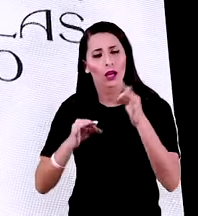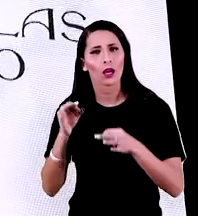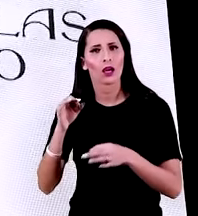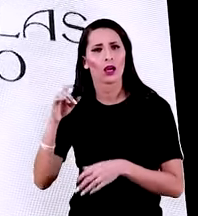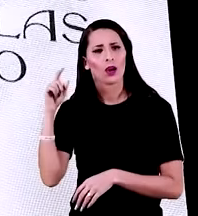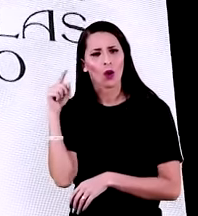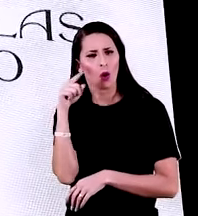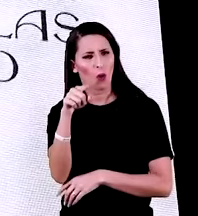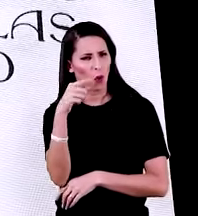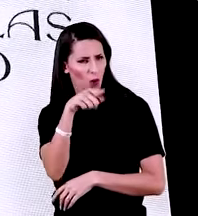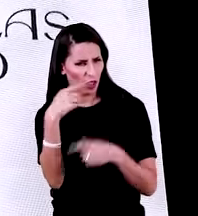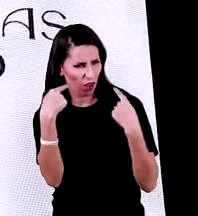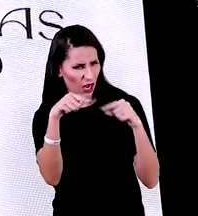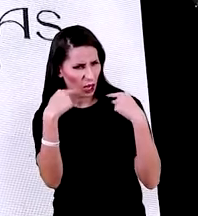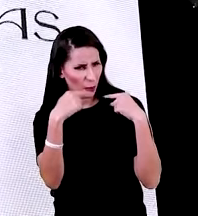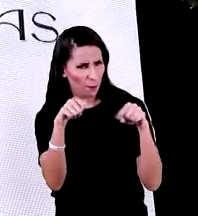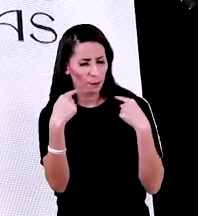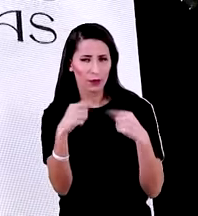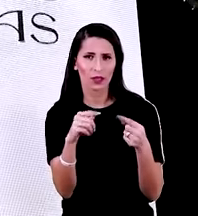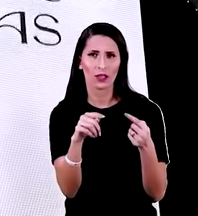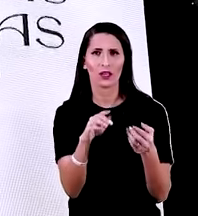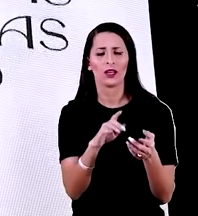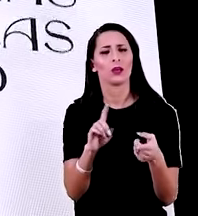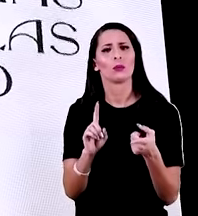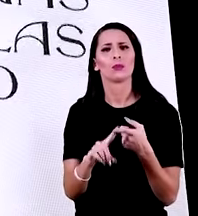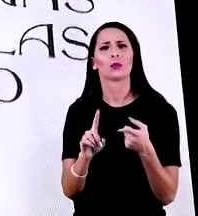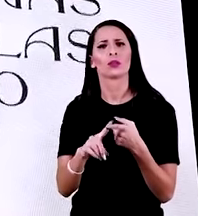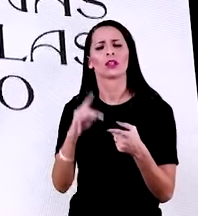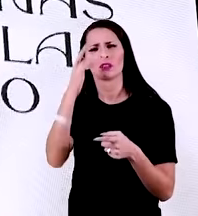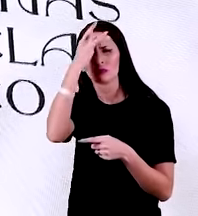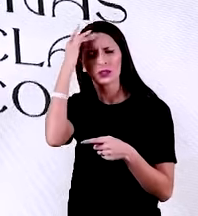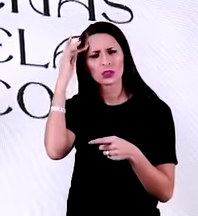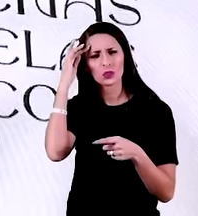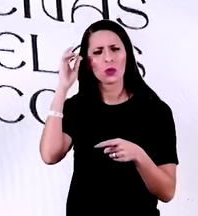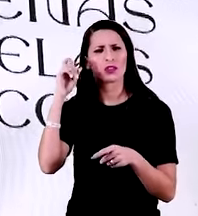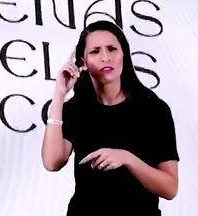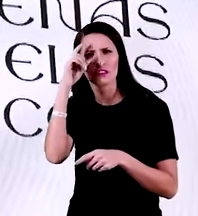falha. Noemi, naquele momento, estava que nem uma doida, disparando ódio em todo mundo.